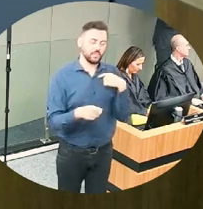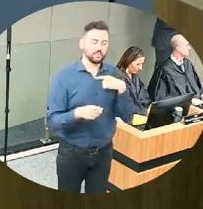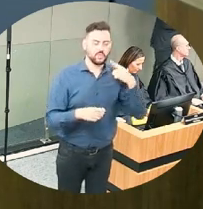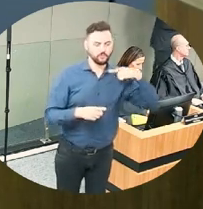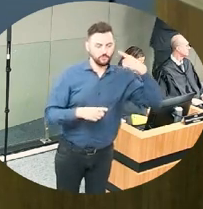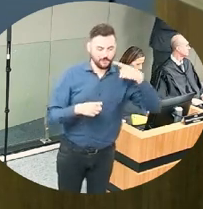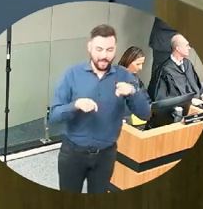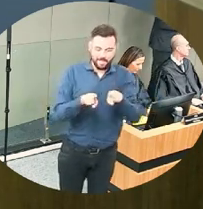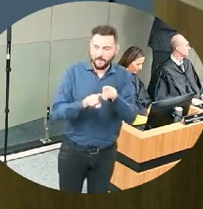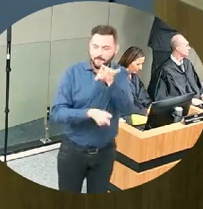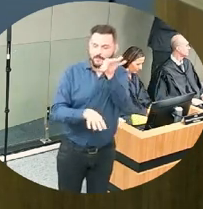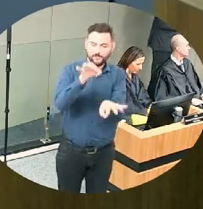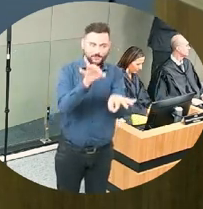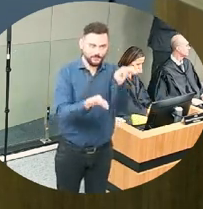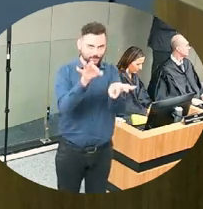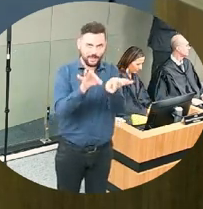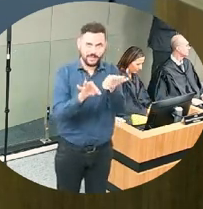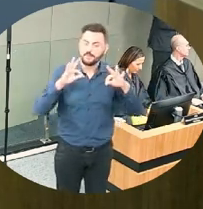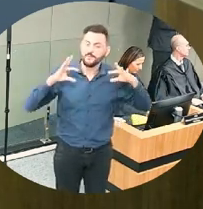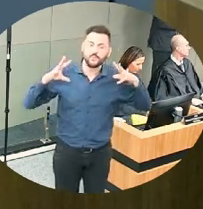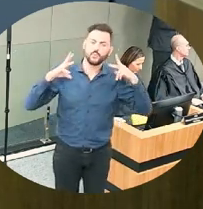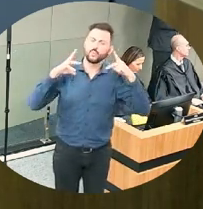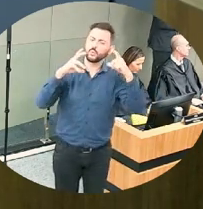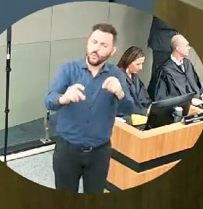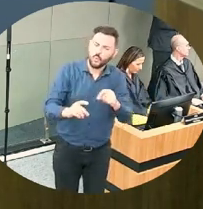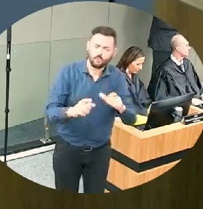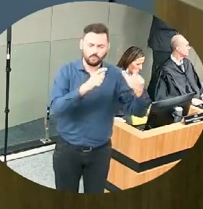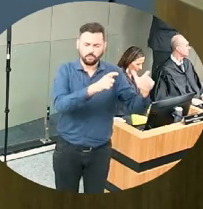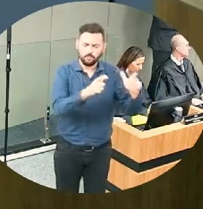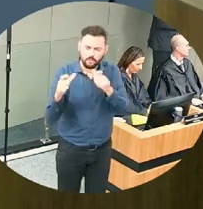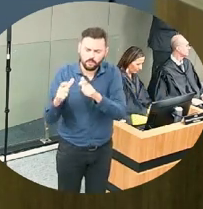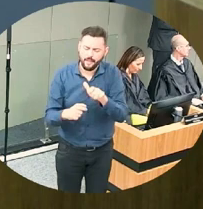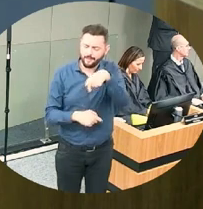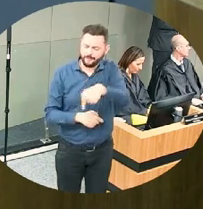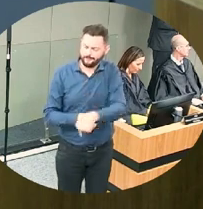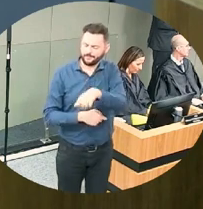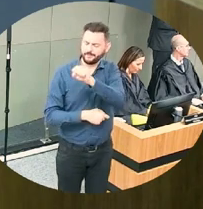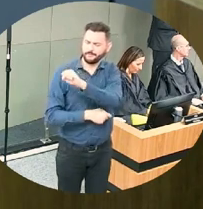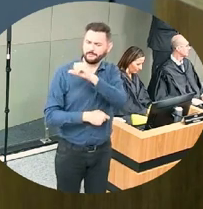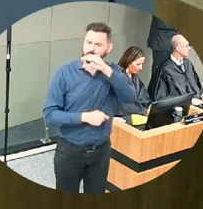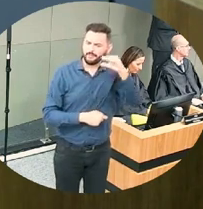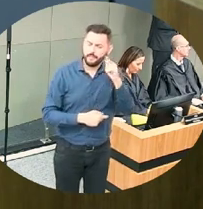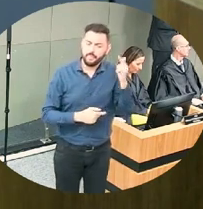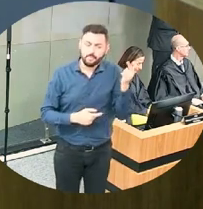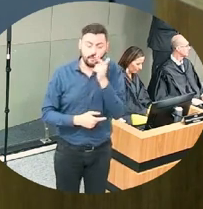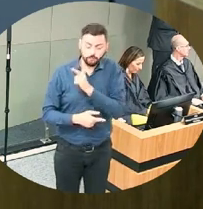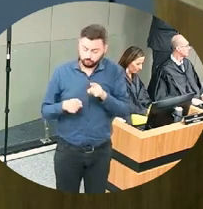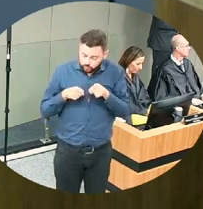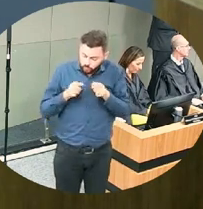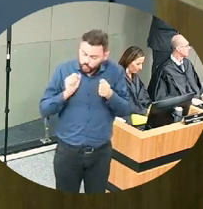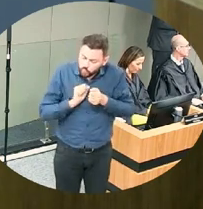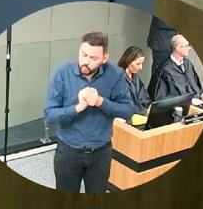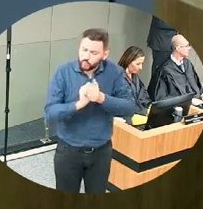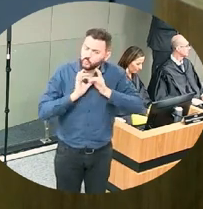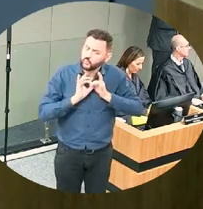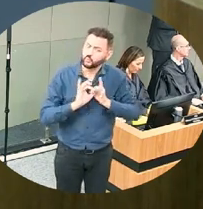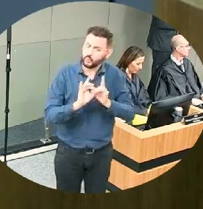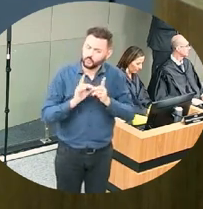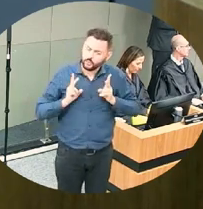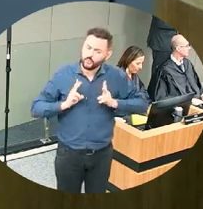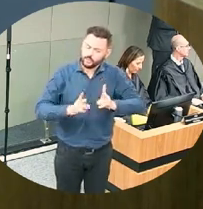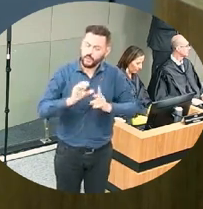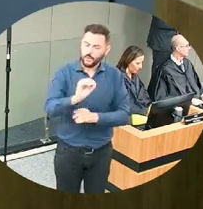todos os nossos juízes de todas as comarcas do meu estado que nós possamos juntos continuar